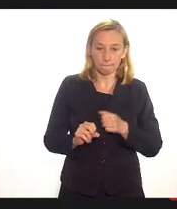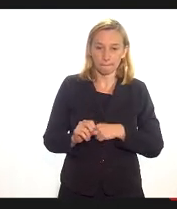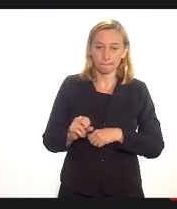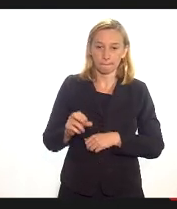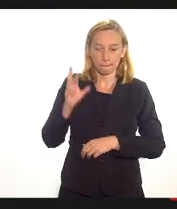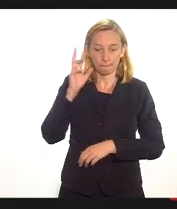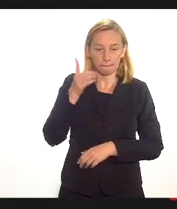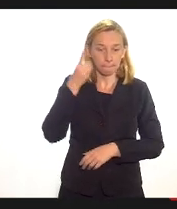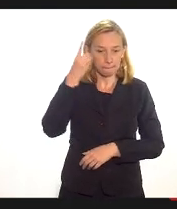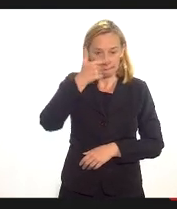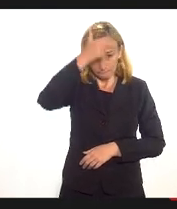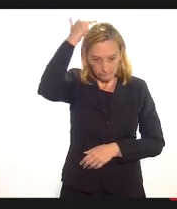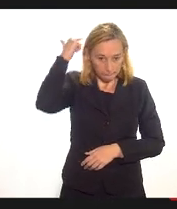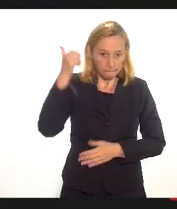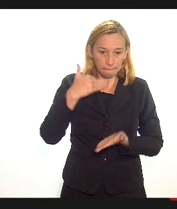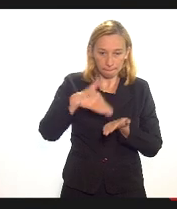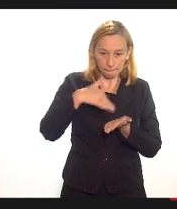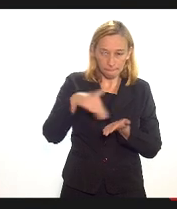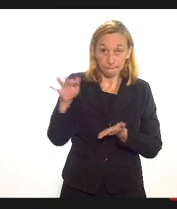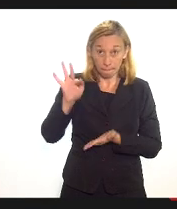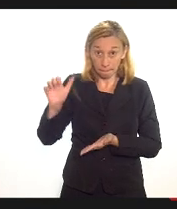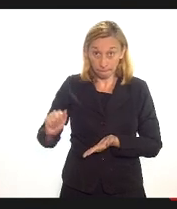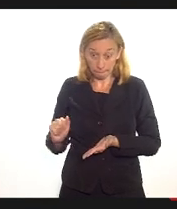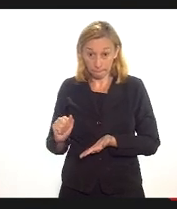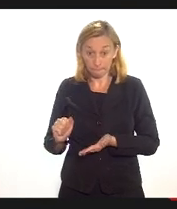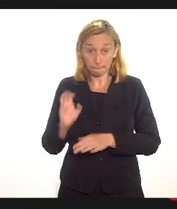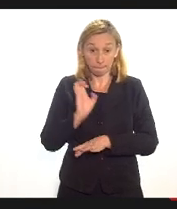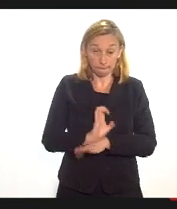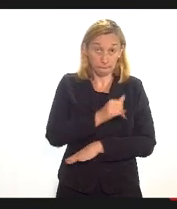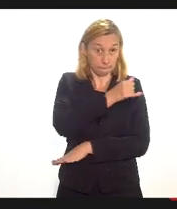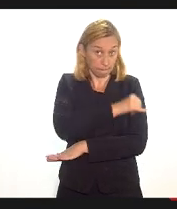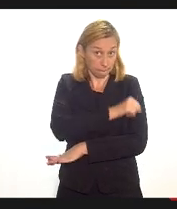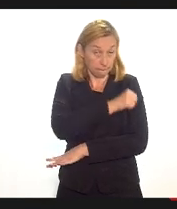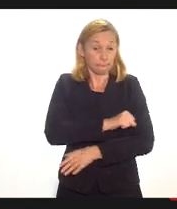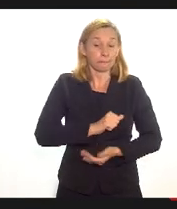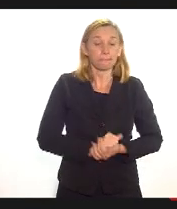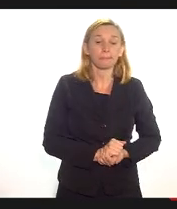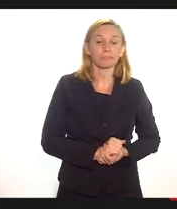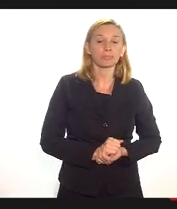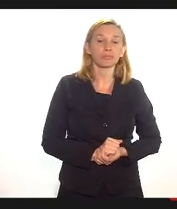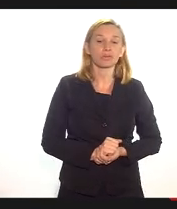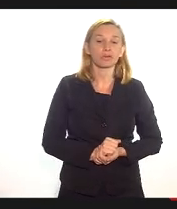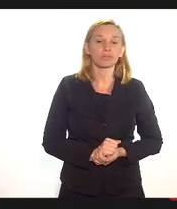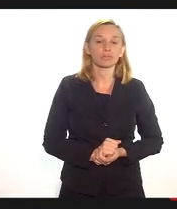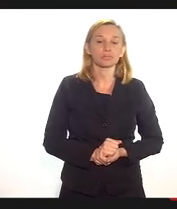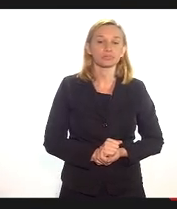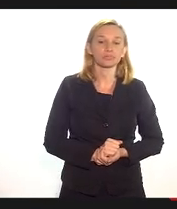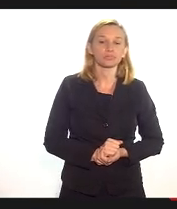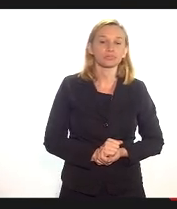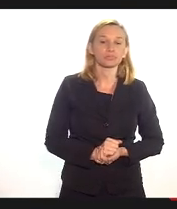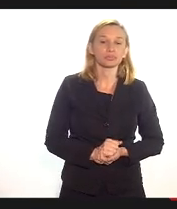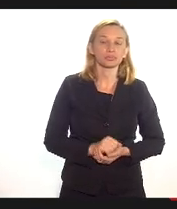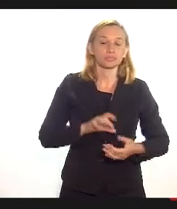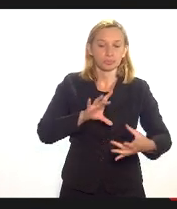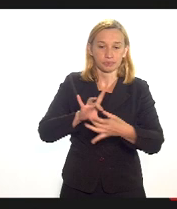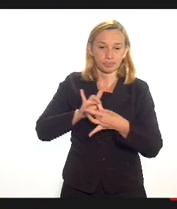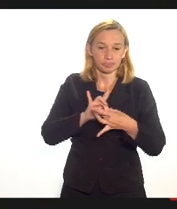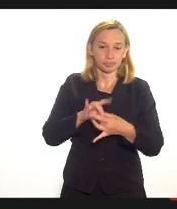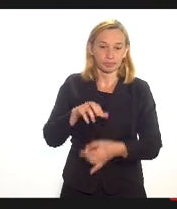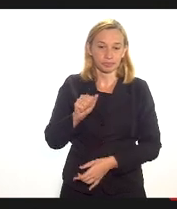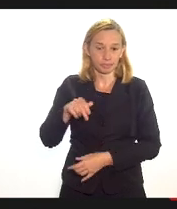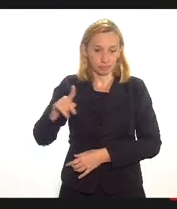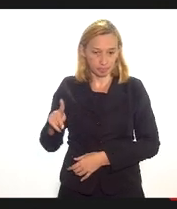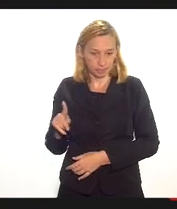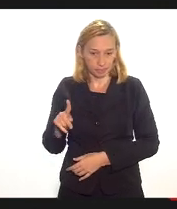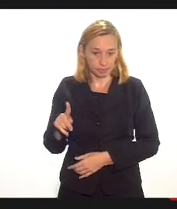é de que a Secretaria de Fazenda do Estado do Rio de Janeiro faça uma parceria com a ANP